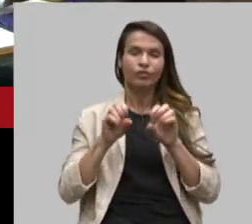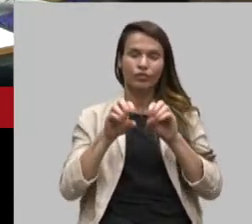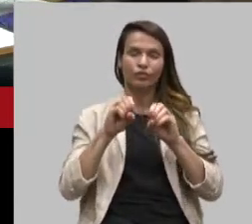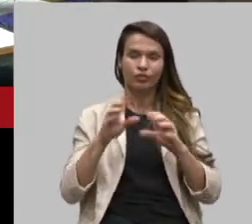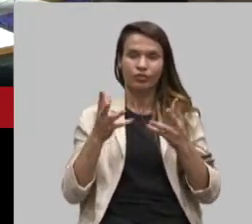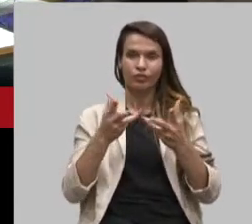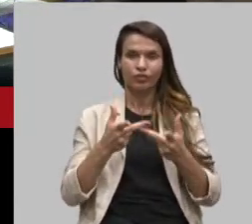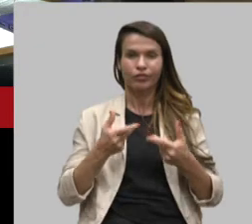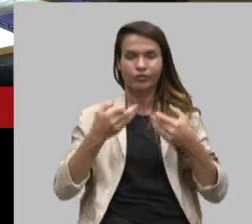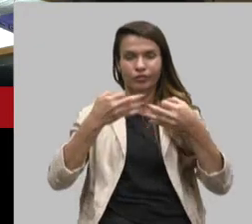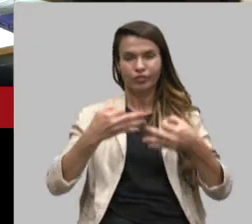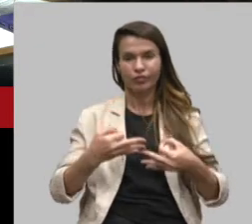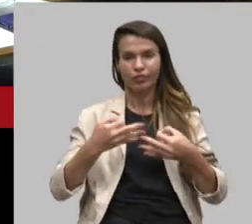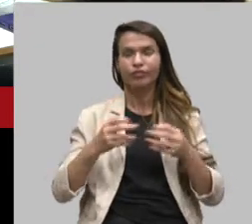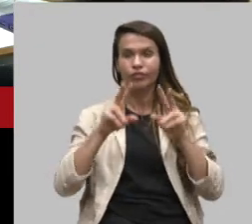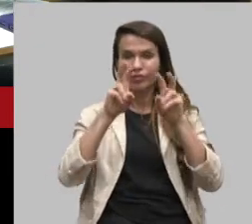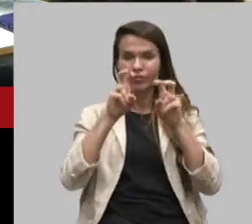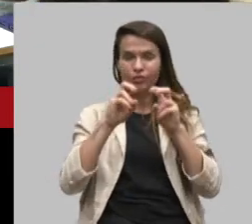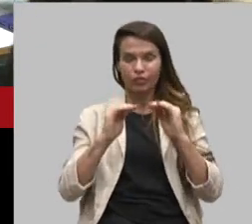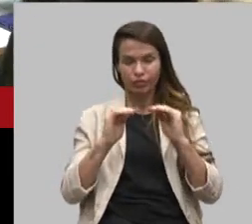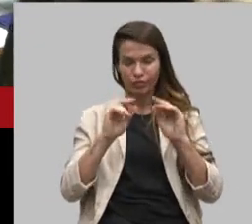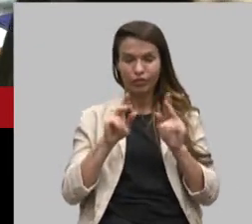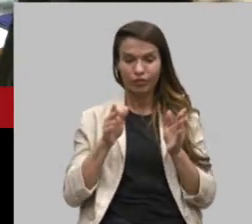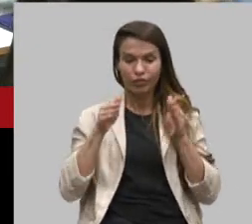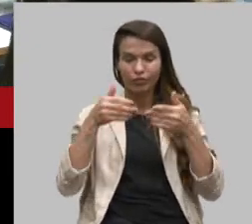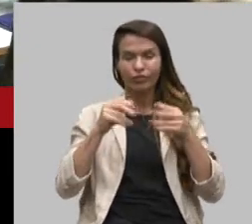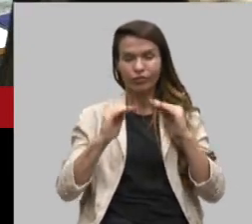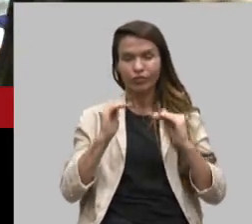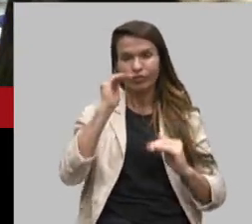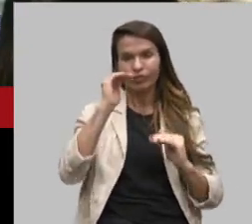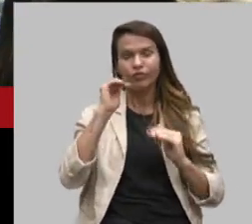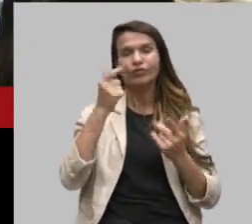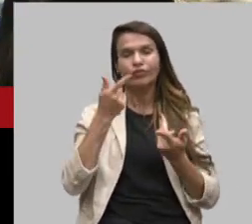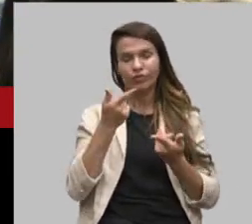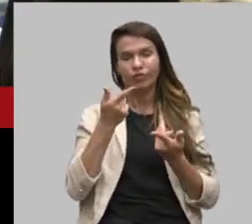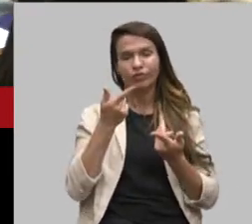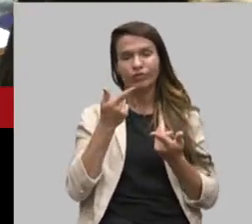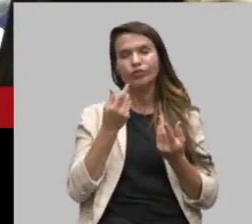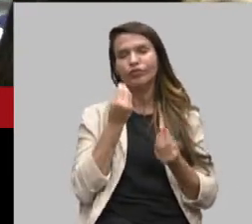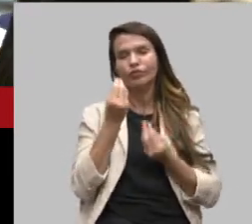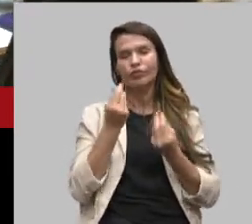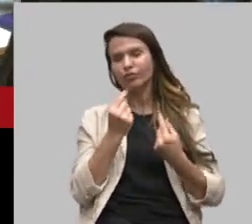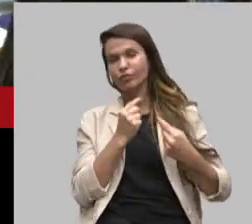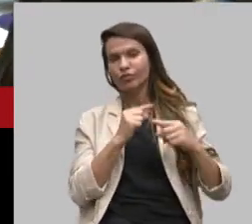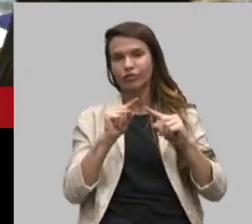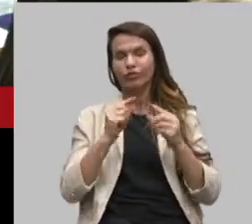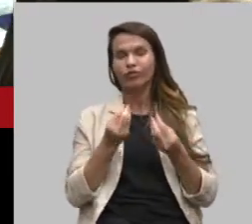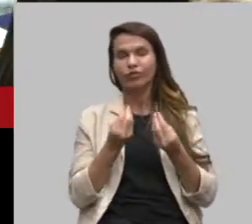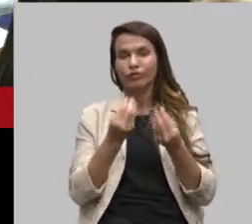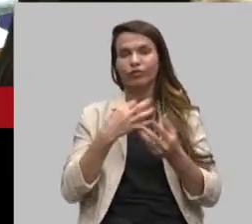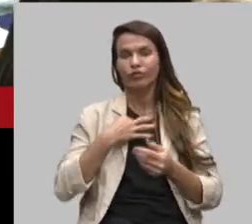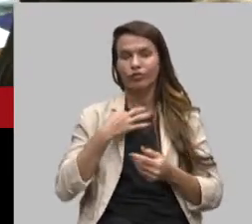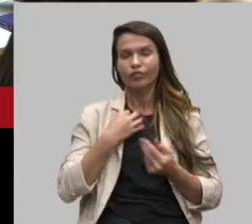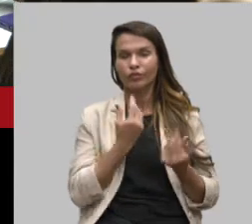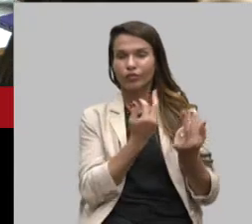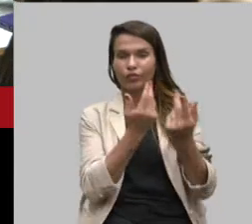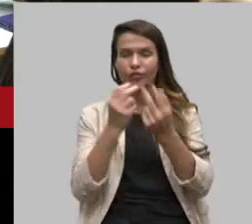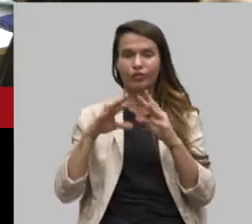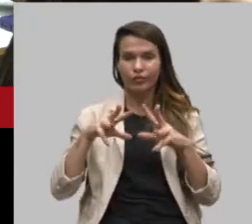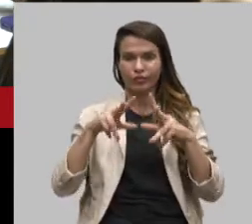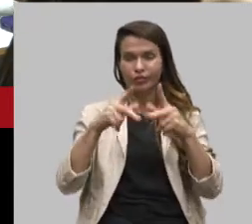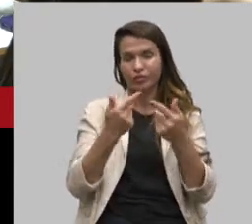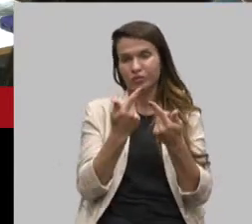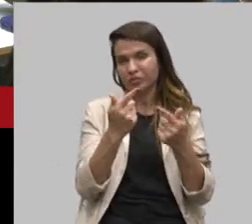trabalhando é desigualdade Educacional como que a gente vai combater isso dando uniformes iguais para todos assim não tem